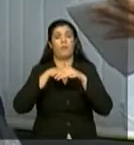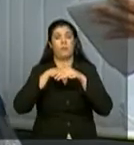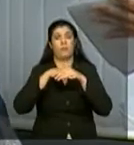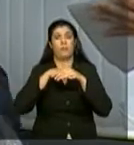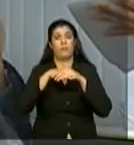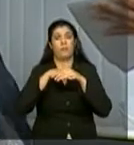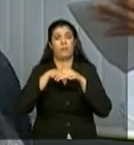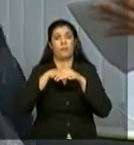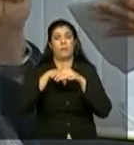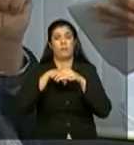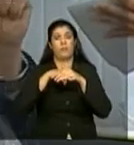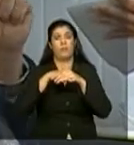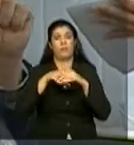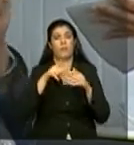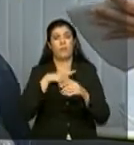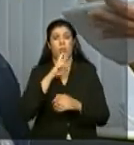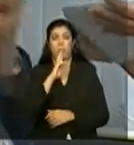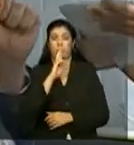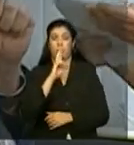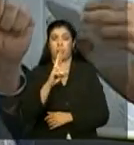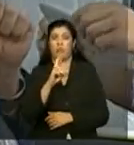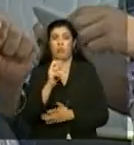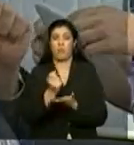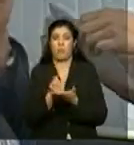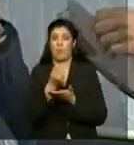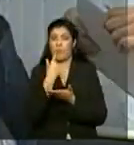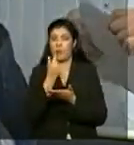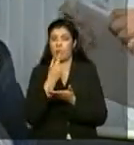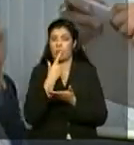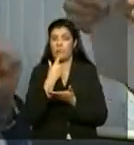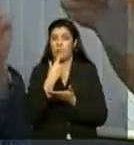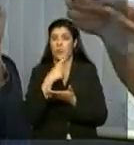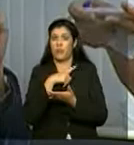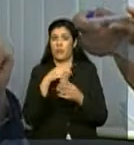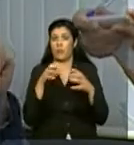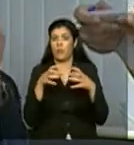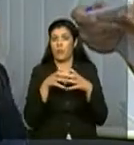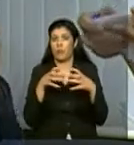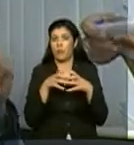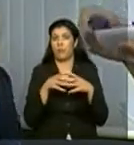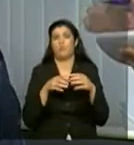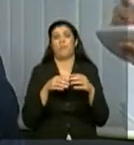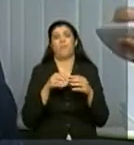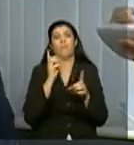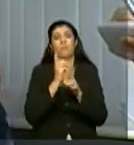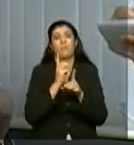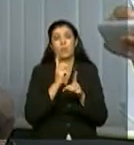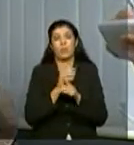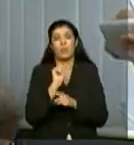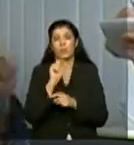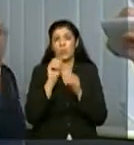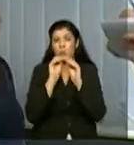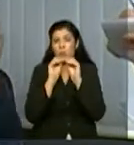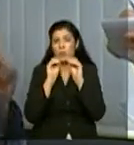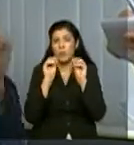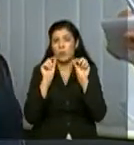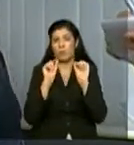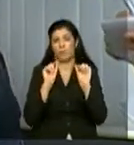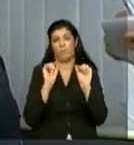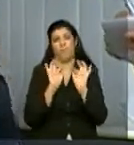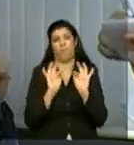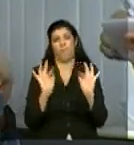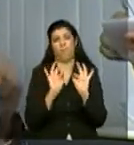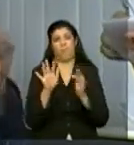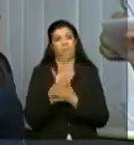esse efeito terapêutico vencendo o brasil durante a concentração encontrada são apenas vestígios e em